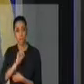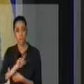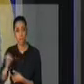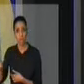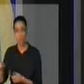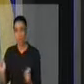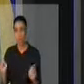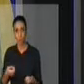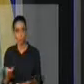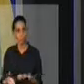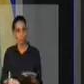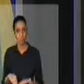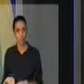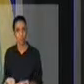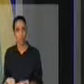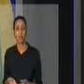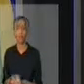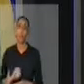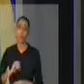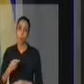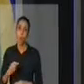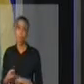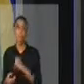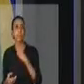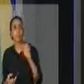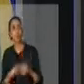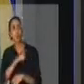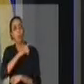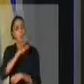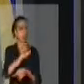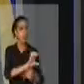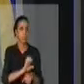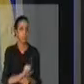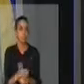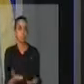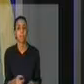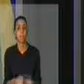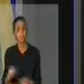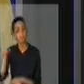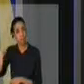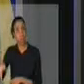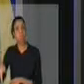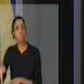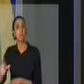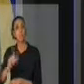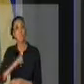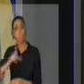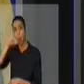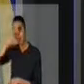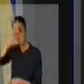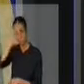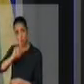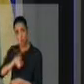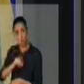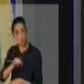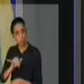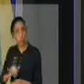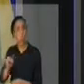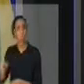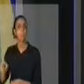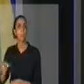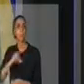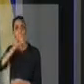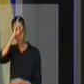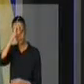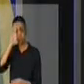atendimento ou buscado atendimento fora do seu estado, sendo que temos na região do Triângulo o protagonismo do Hospital Hélio Angotti, o Hospital de Câncer